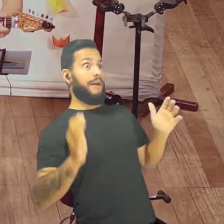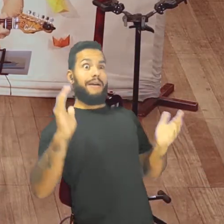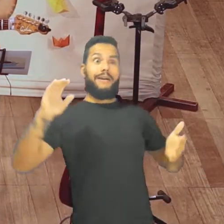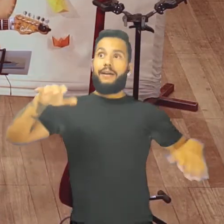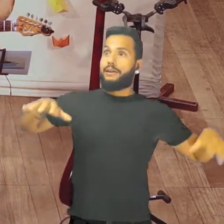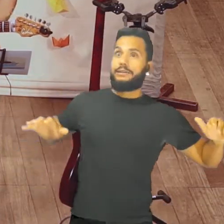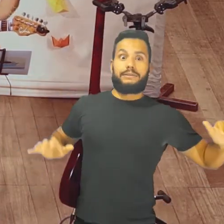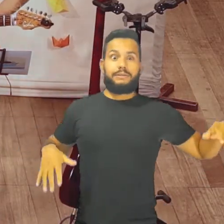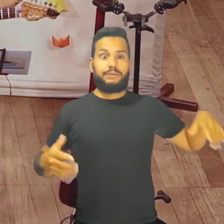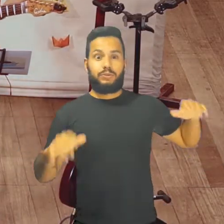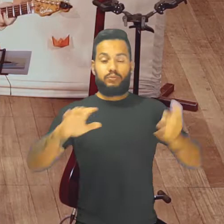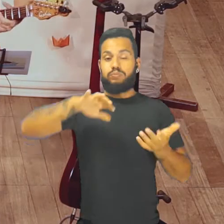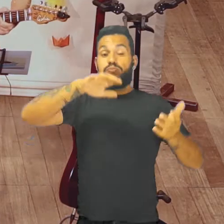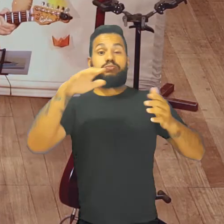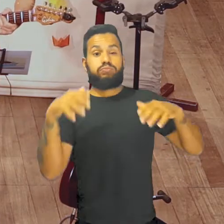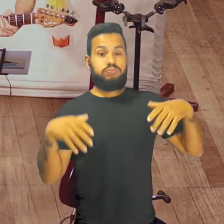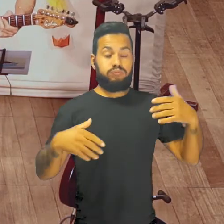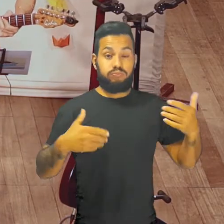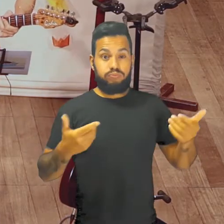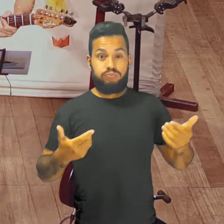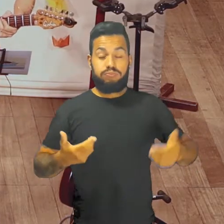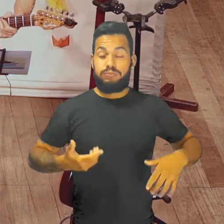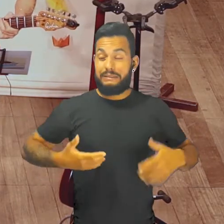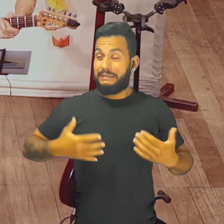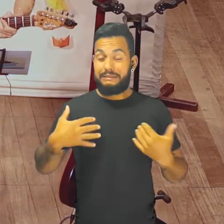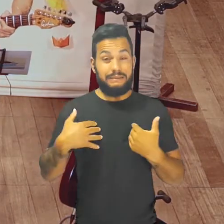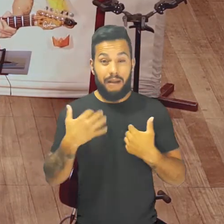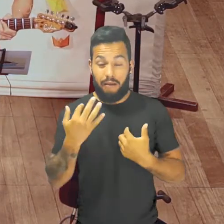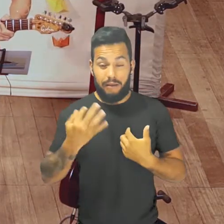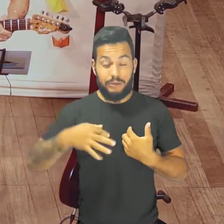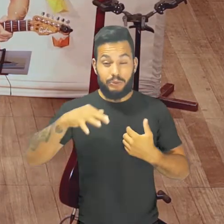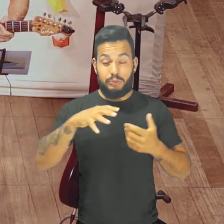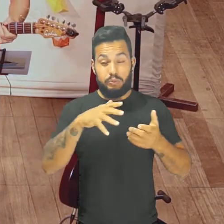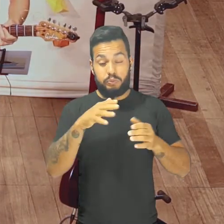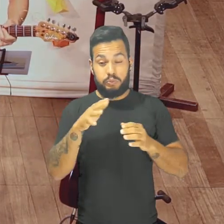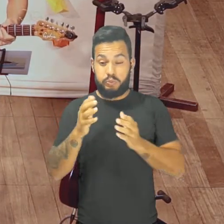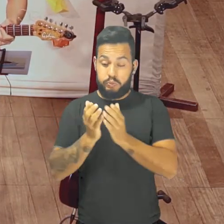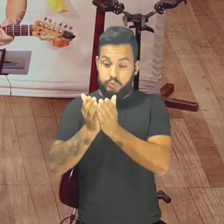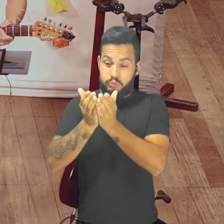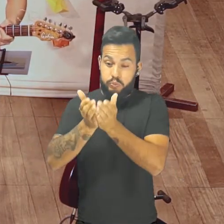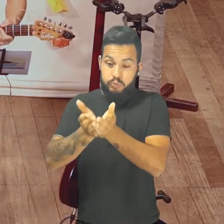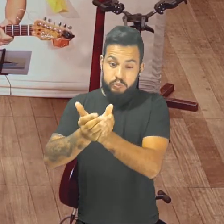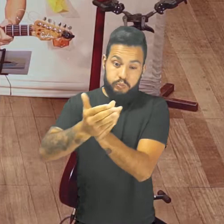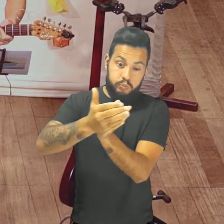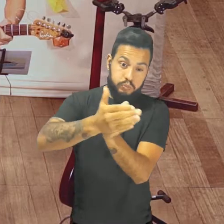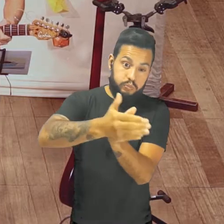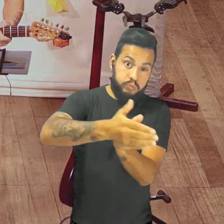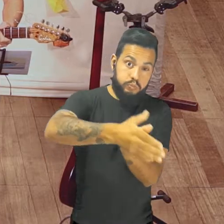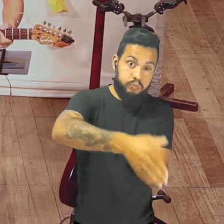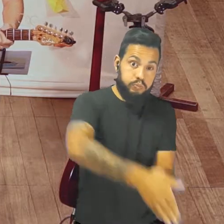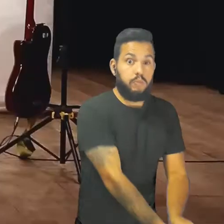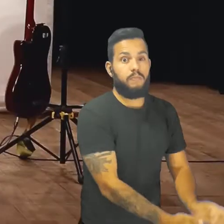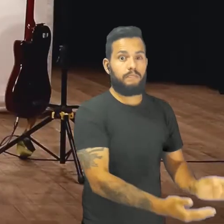sai, splash, cataplum, splash. Ai, ai, ai, ai, ai. Caímos dentro do bueiro, da boca de